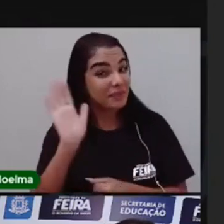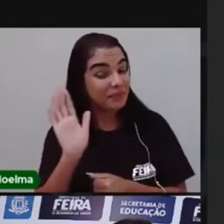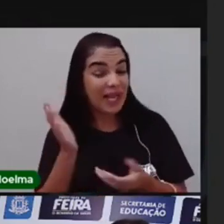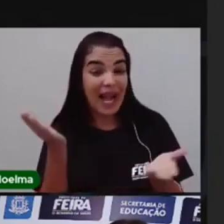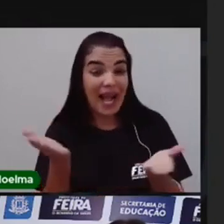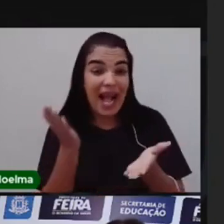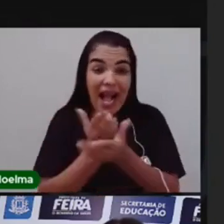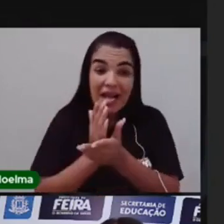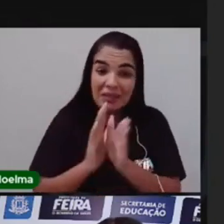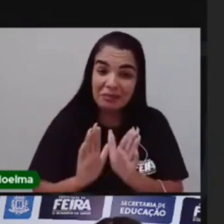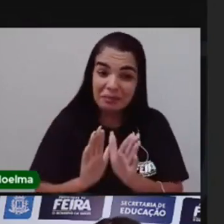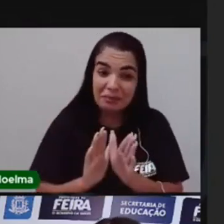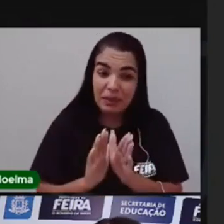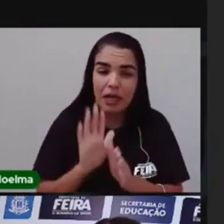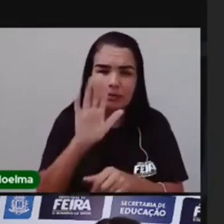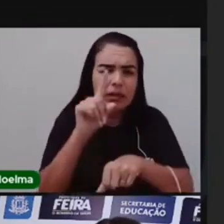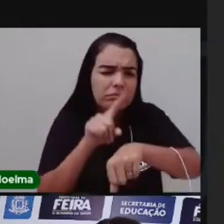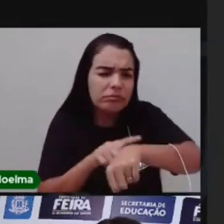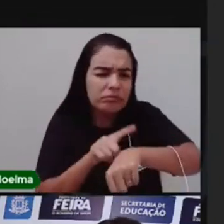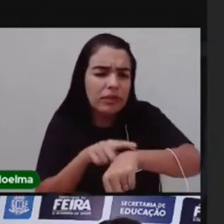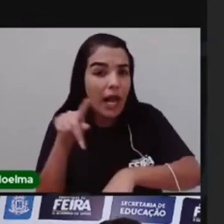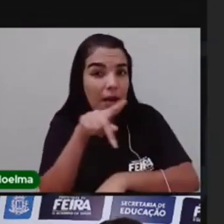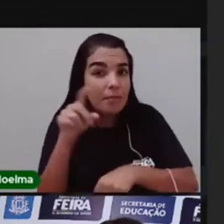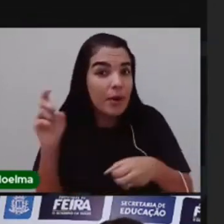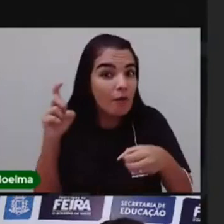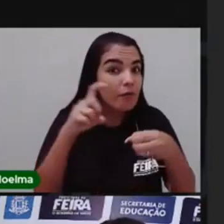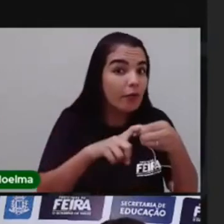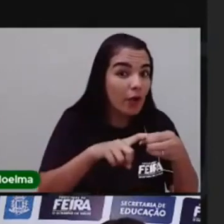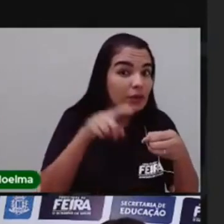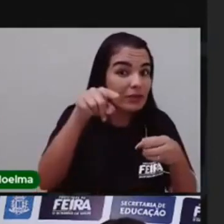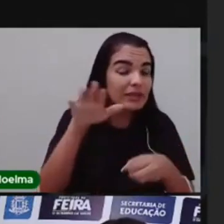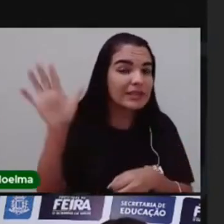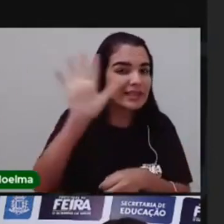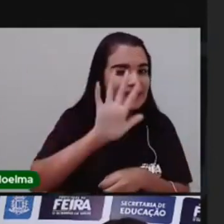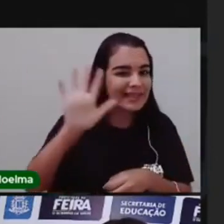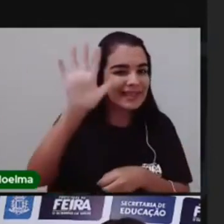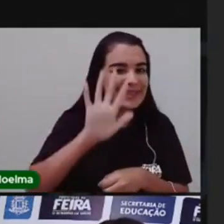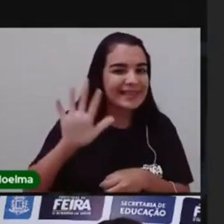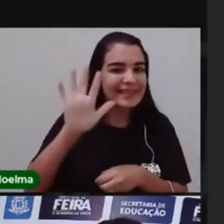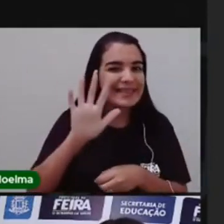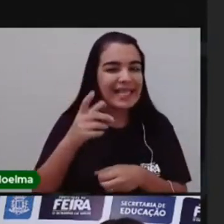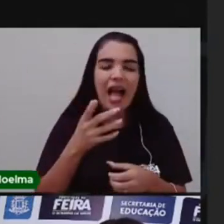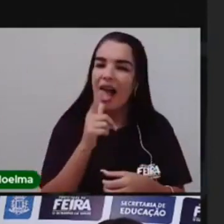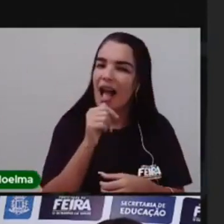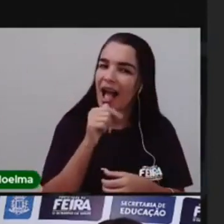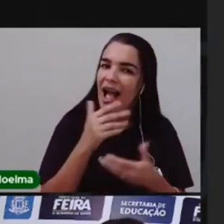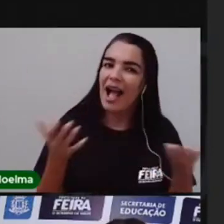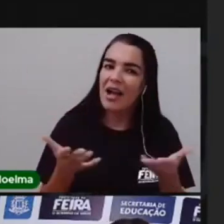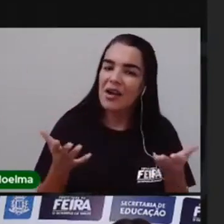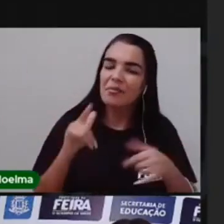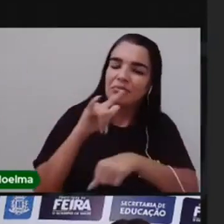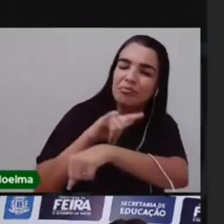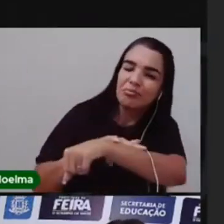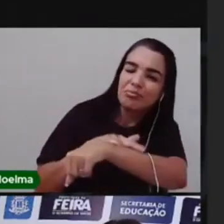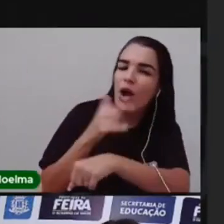aqui. Daqui a pouquinho, a Pro volta com vocês, tá bem? Aproveitem esse tempo aí para tomar água, ir ao